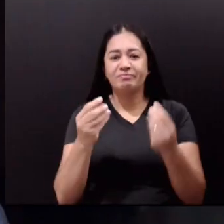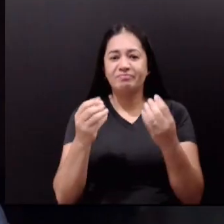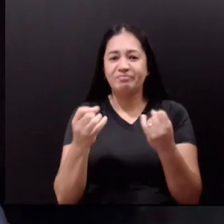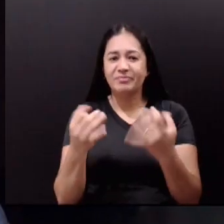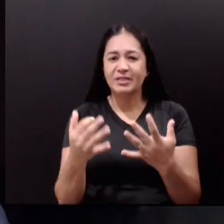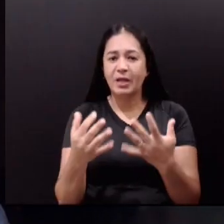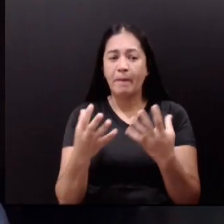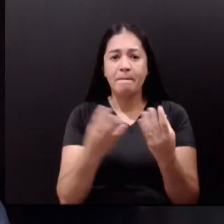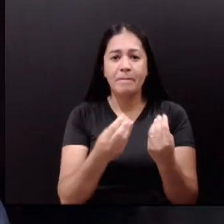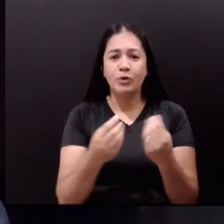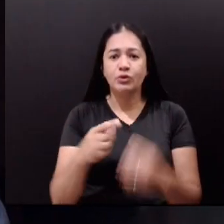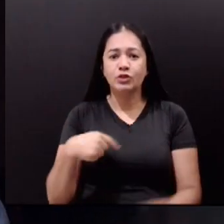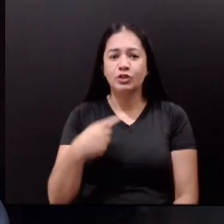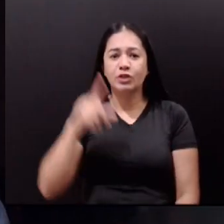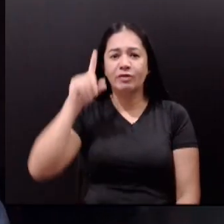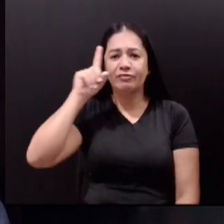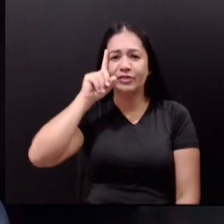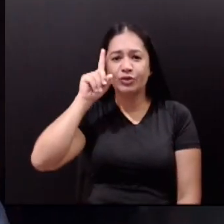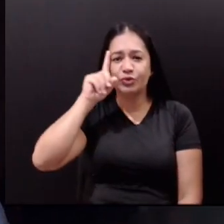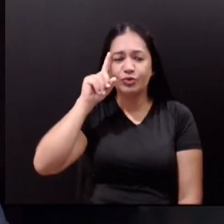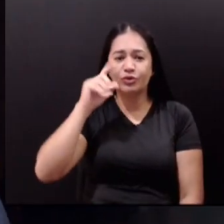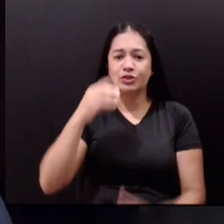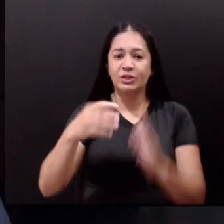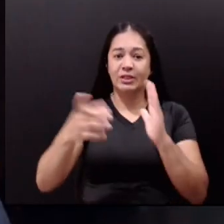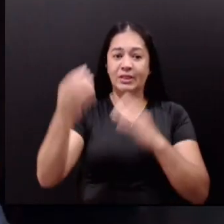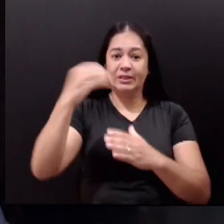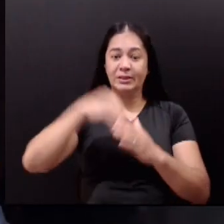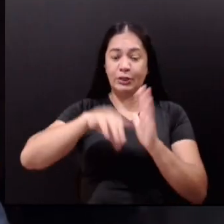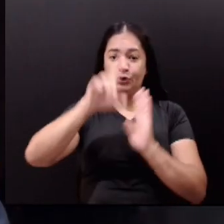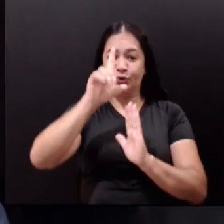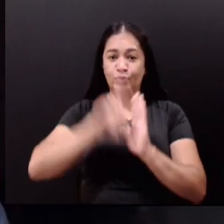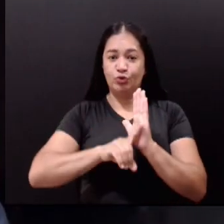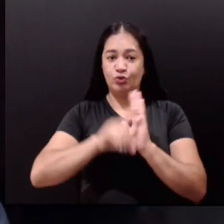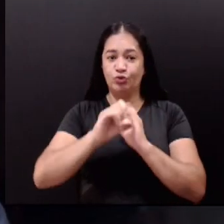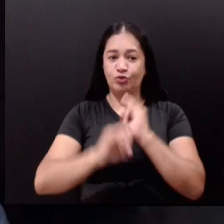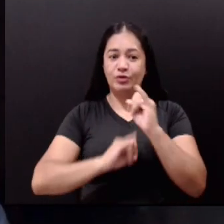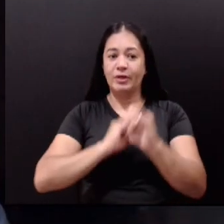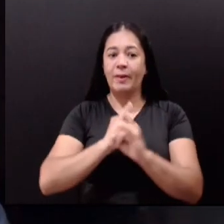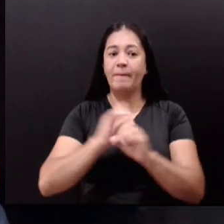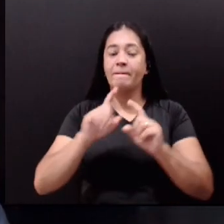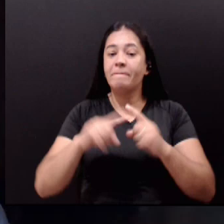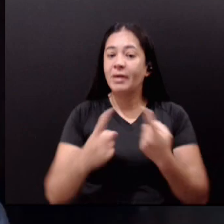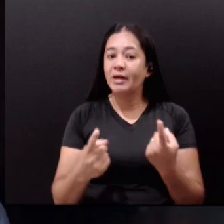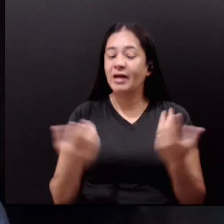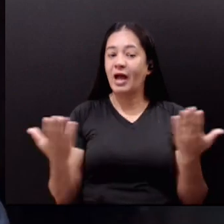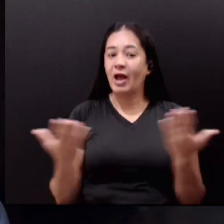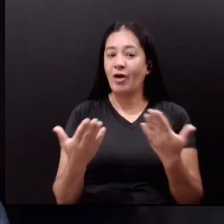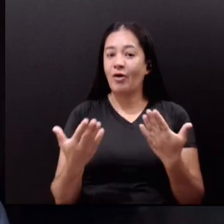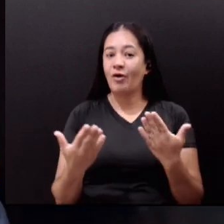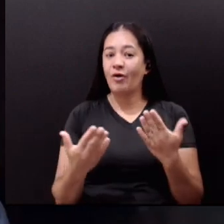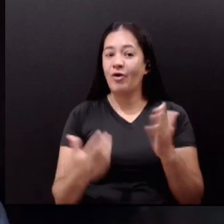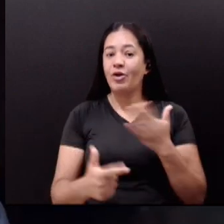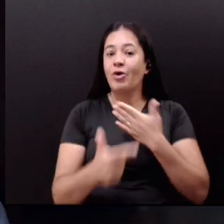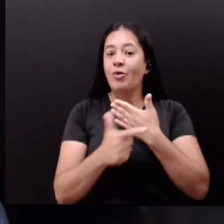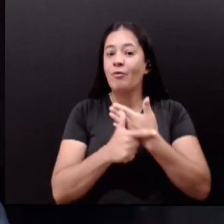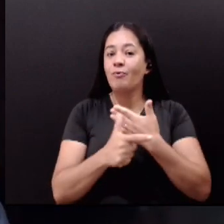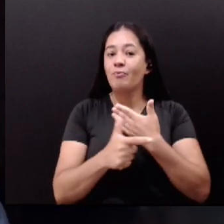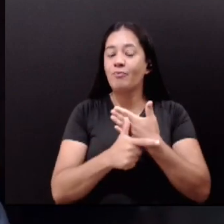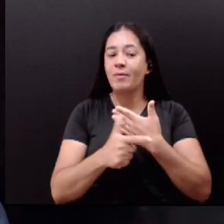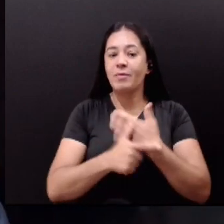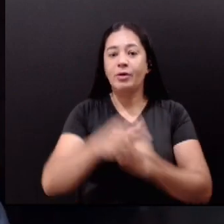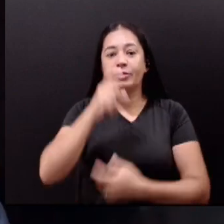direito digital. Mas aí entra a figura do pai, justamente, né, do pai,